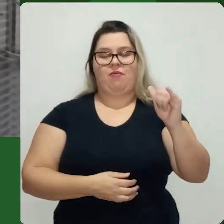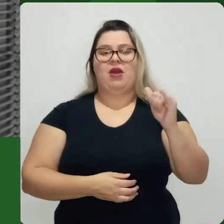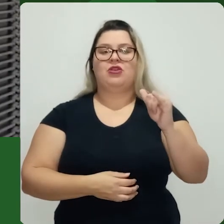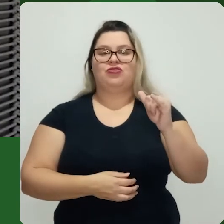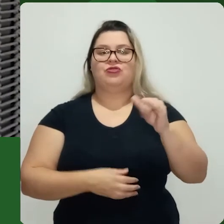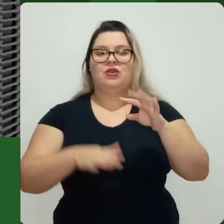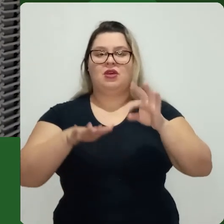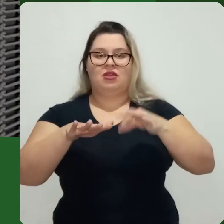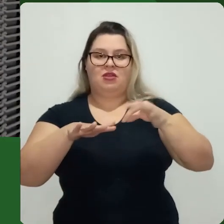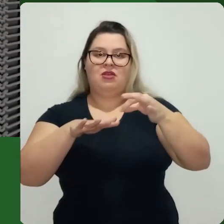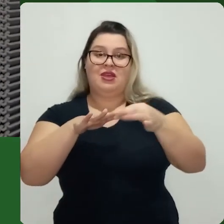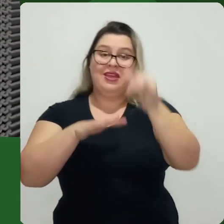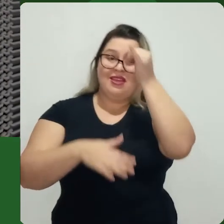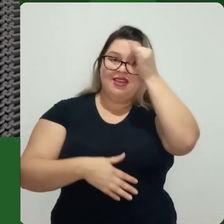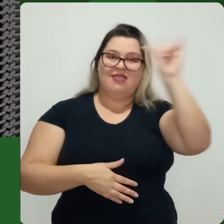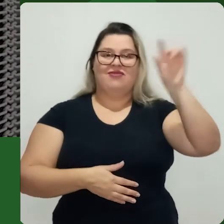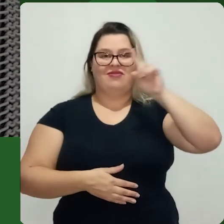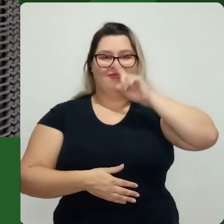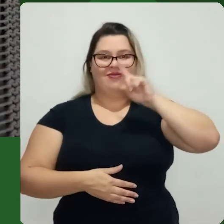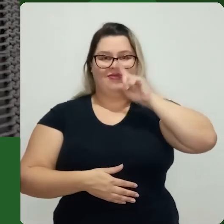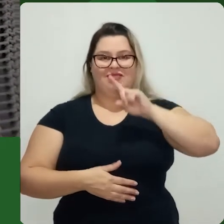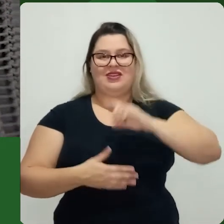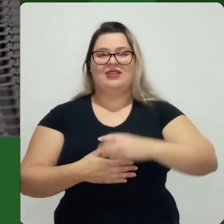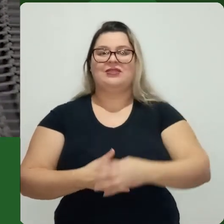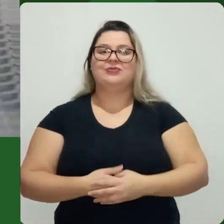evitando falhas.